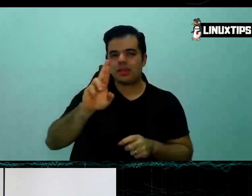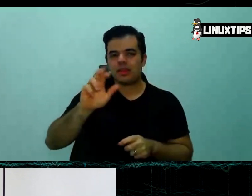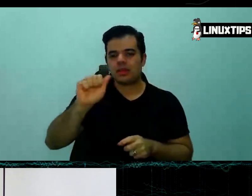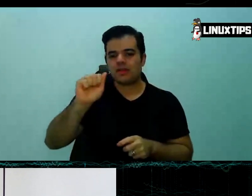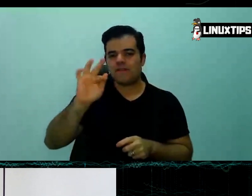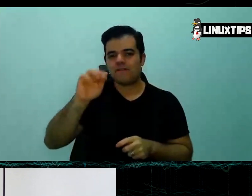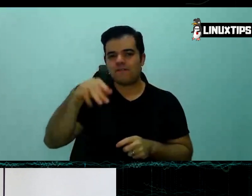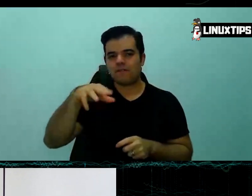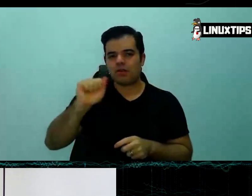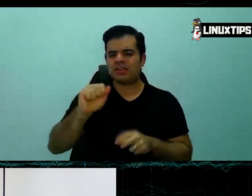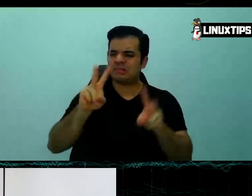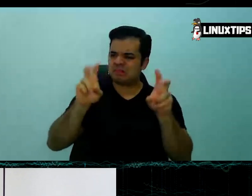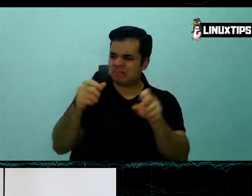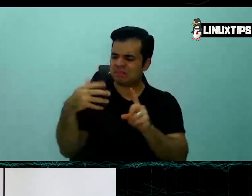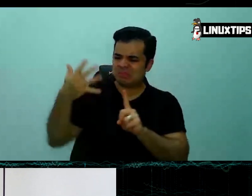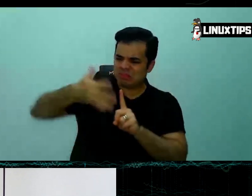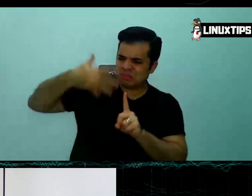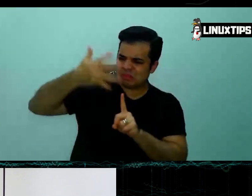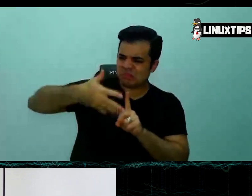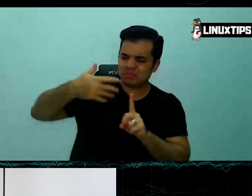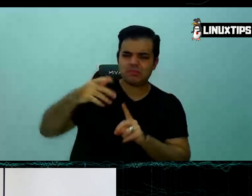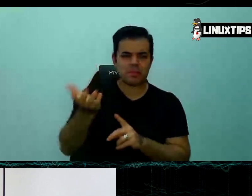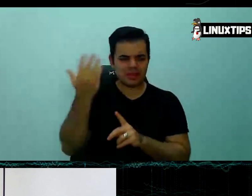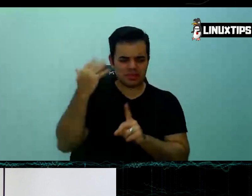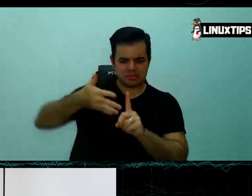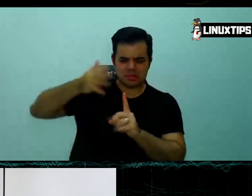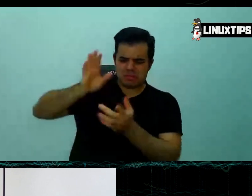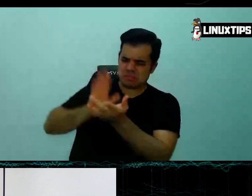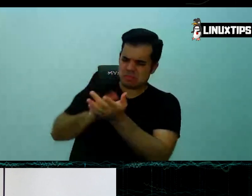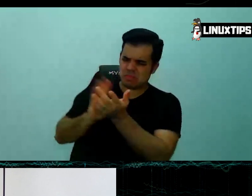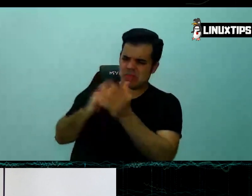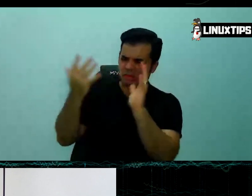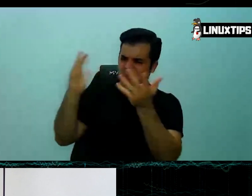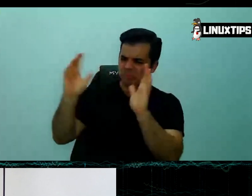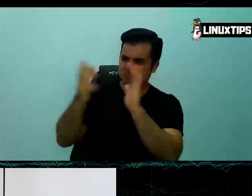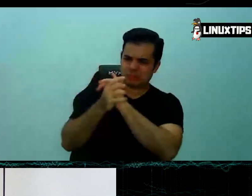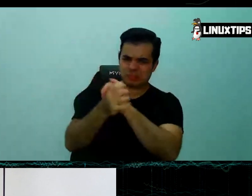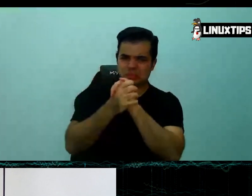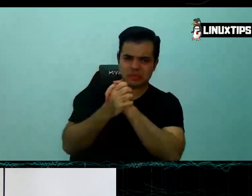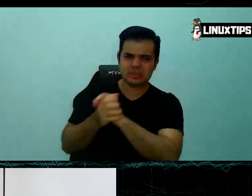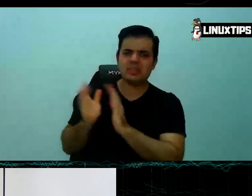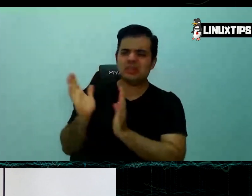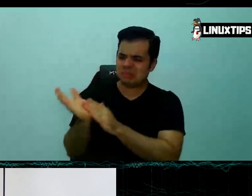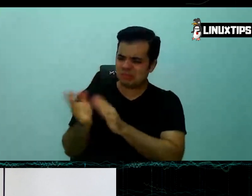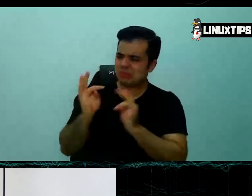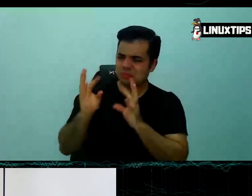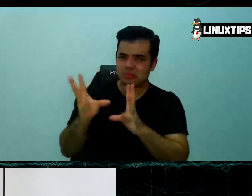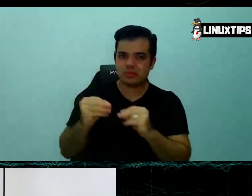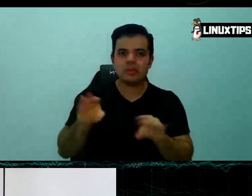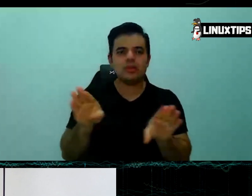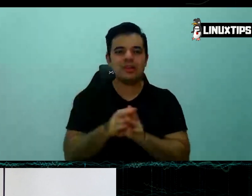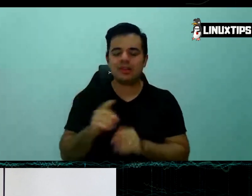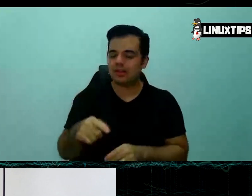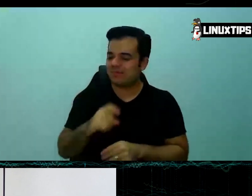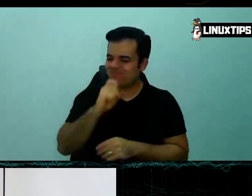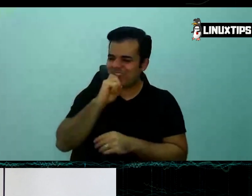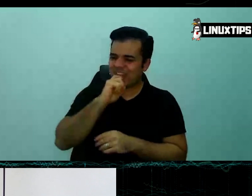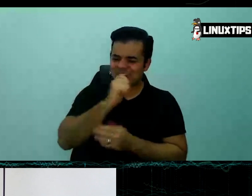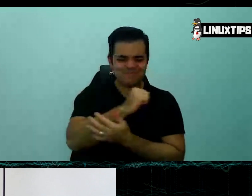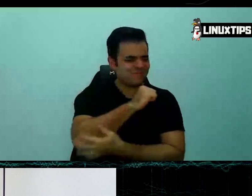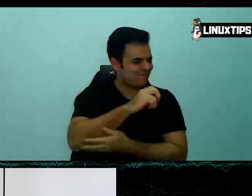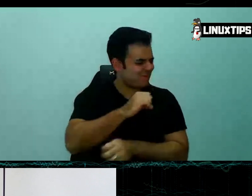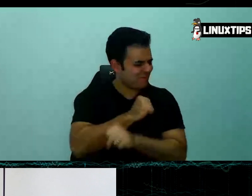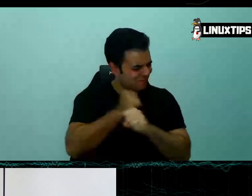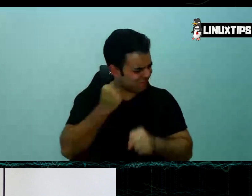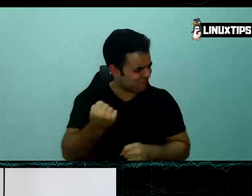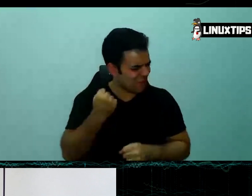mano. Foi uma das palestras que a galera mais elogiou, mano, do Fica em Casa, tá Porra, ligado? que da E sem hora. Da hora, animal. contar, eu tenho uma inveja gigante de você, porque você já sabe, eu